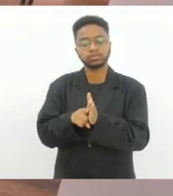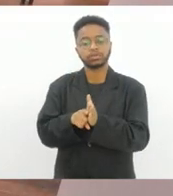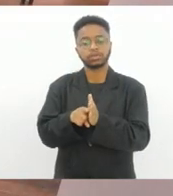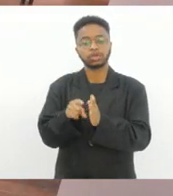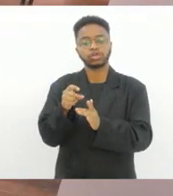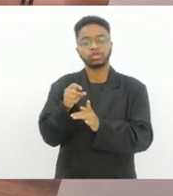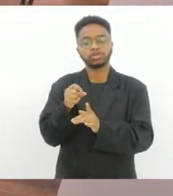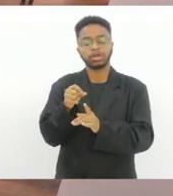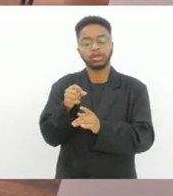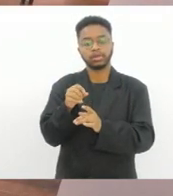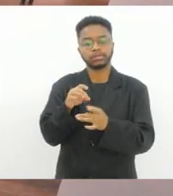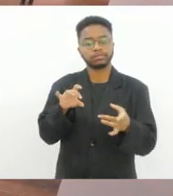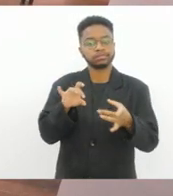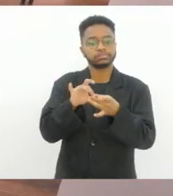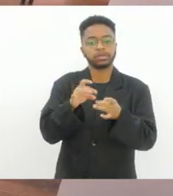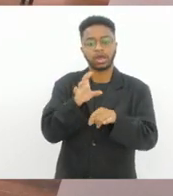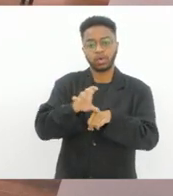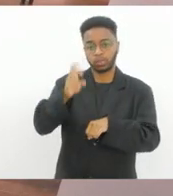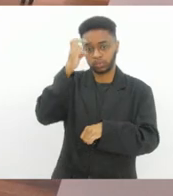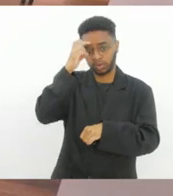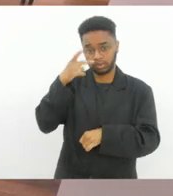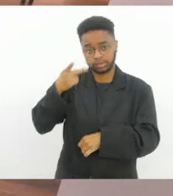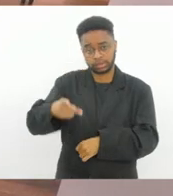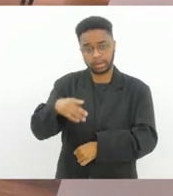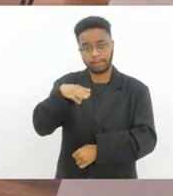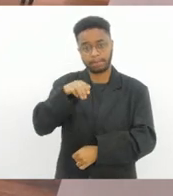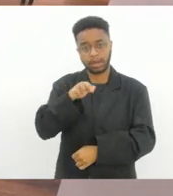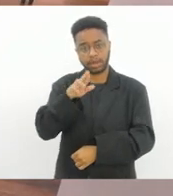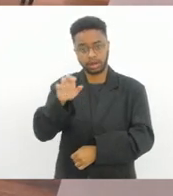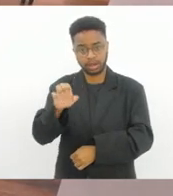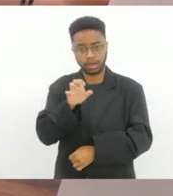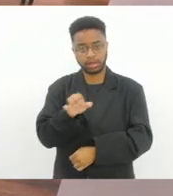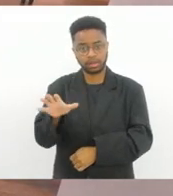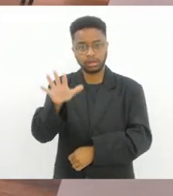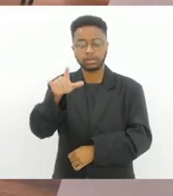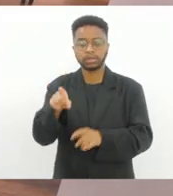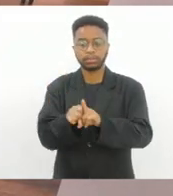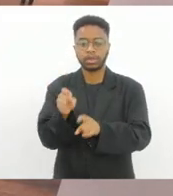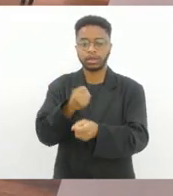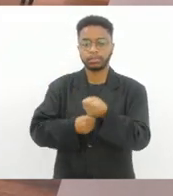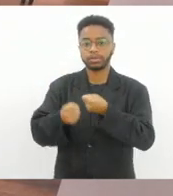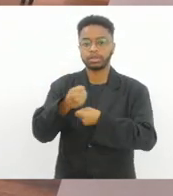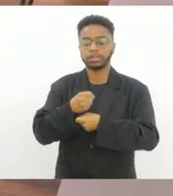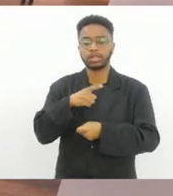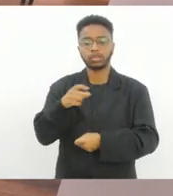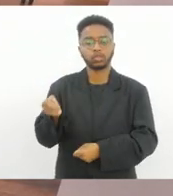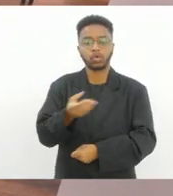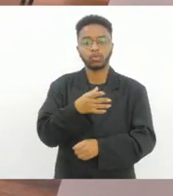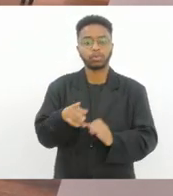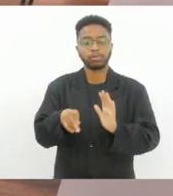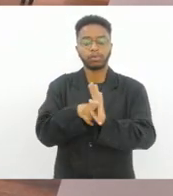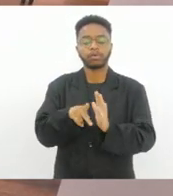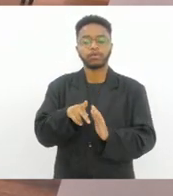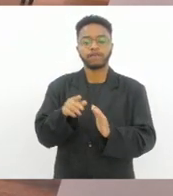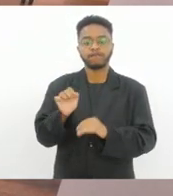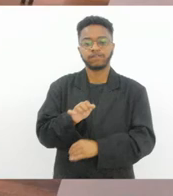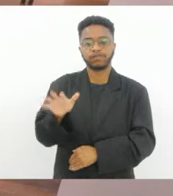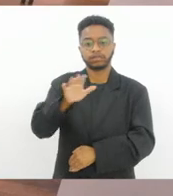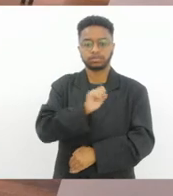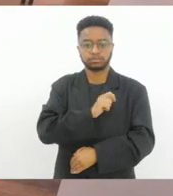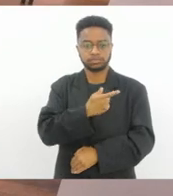do Complexo de Favela da Maré, e agora um que saiu ano passado, das favelas de Niterói e São